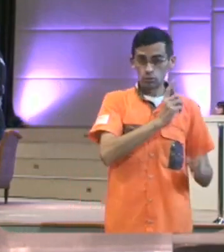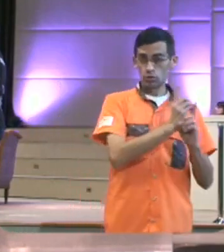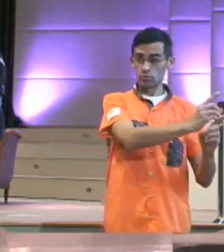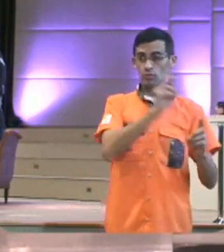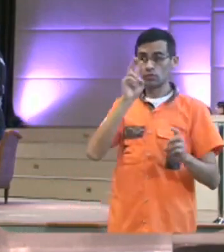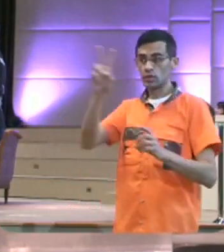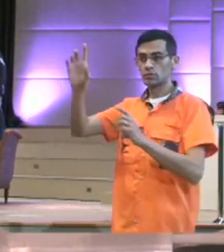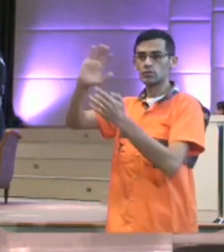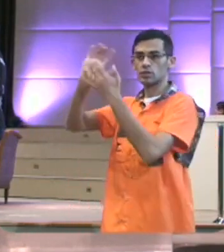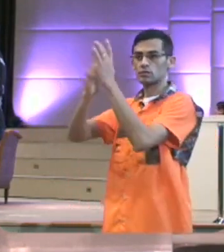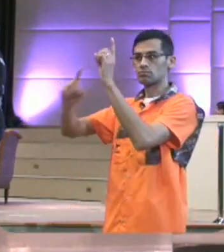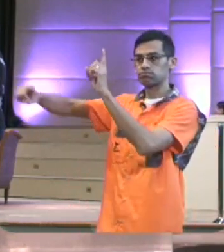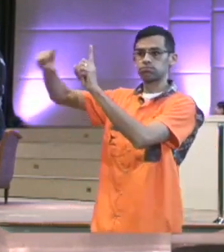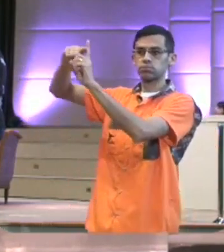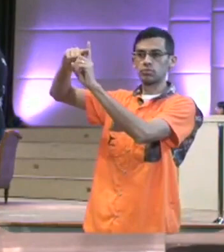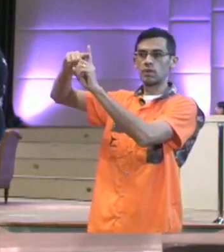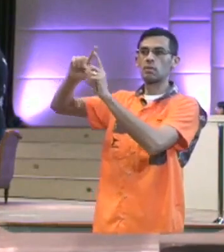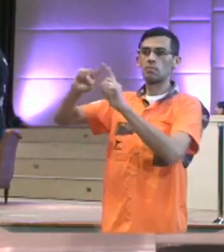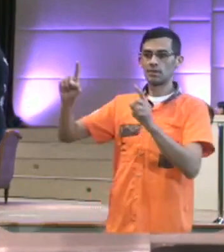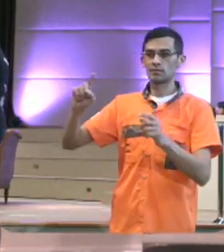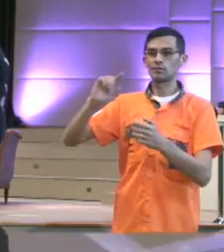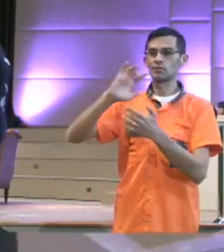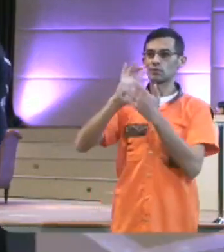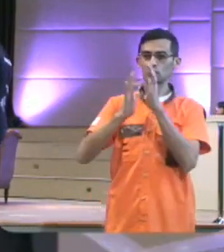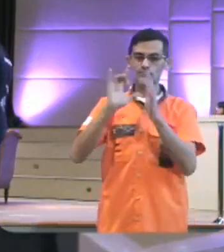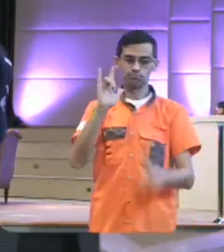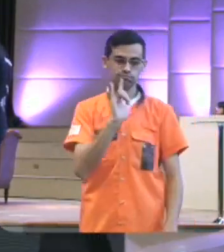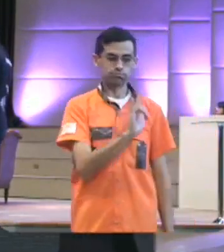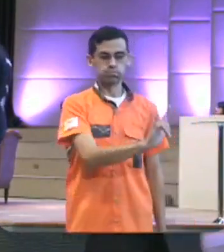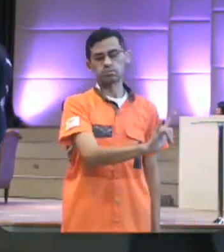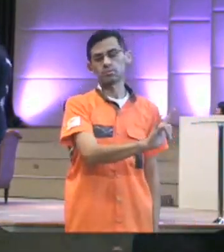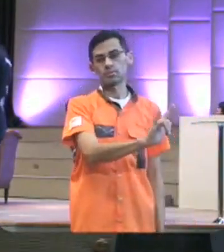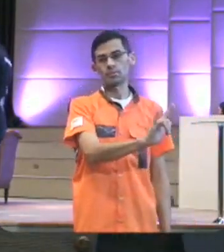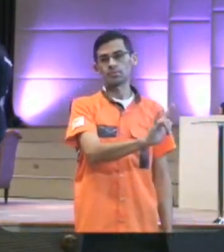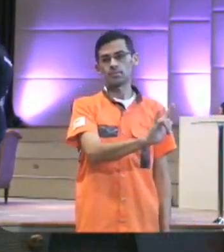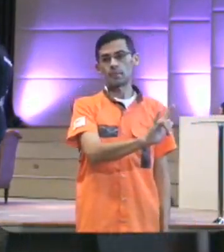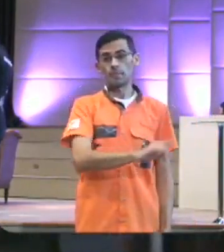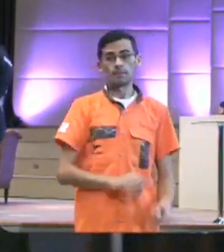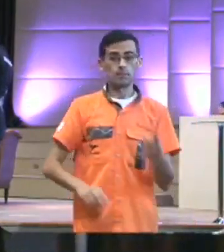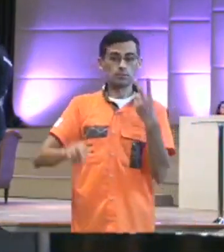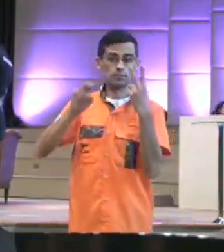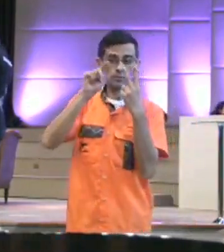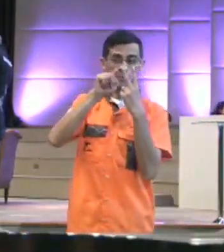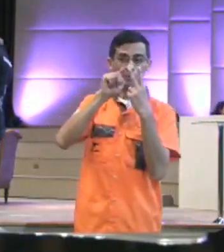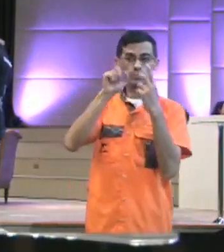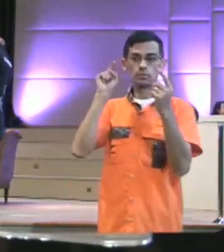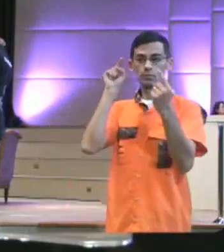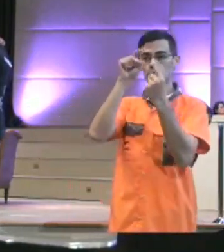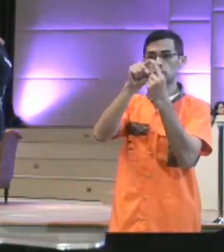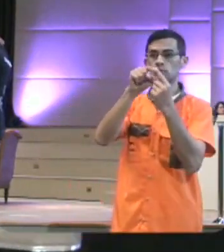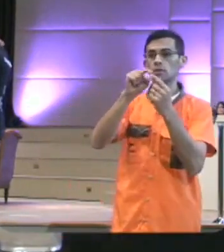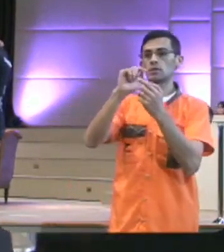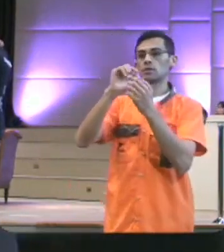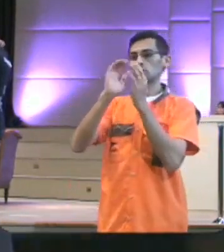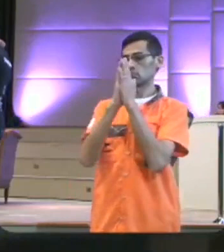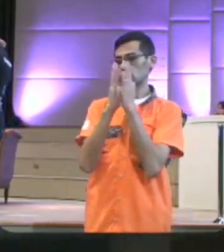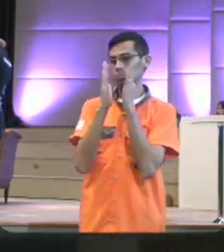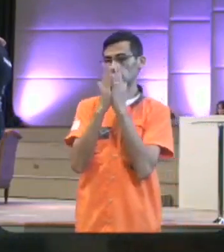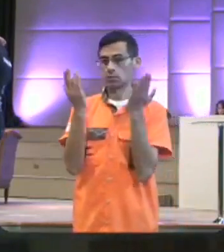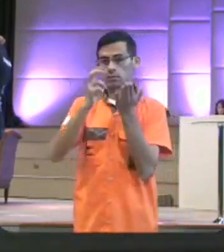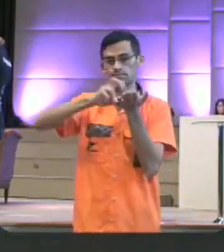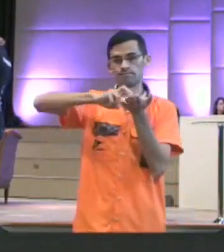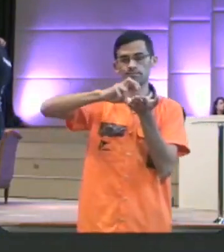cruz. O segundo motivo de oração que eu queria orar com você nessa manhã é que